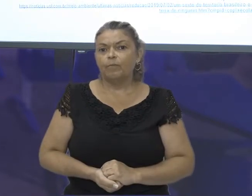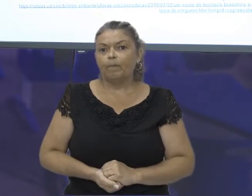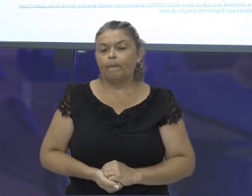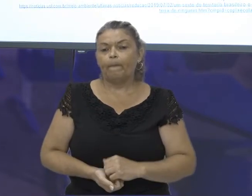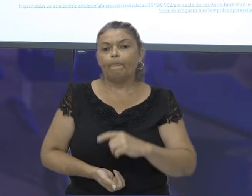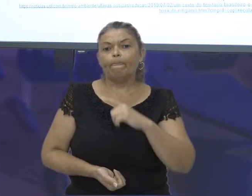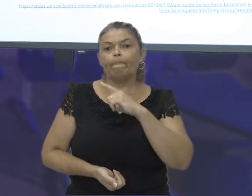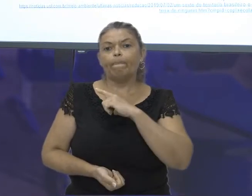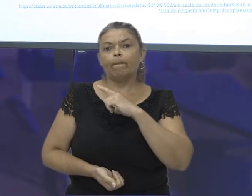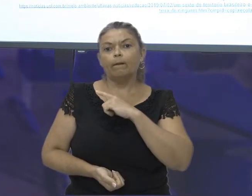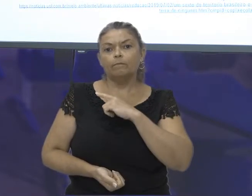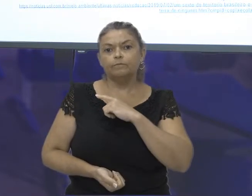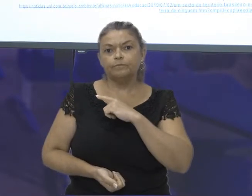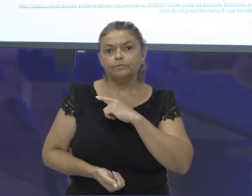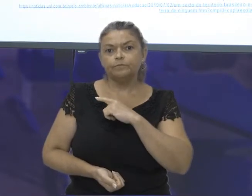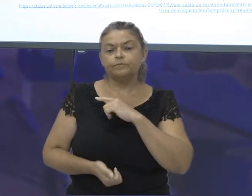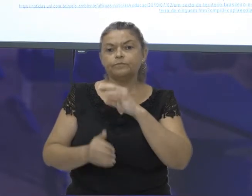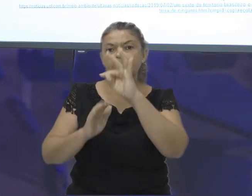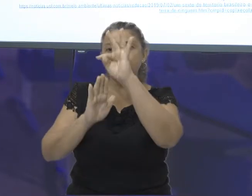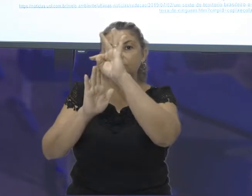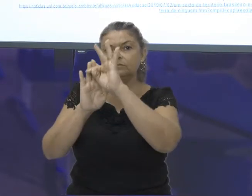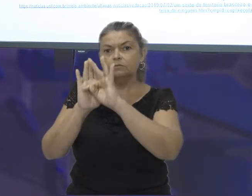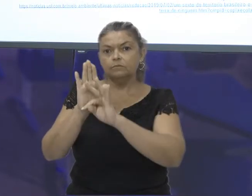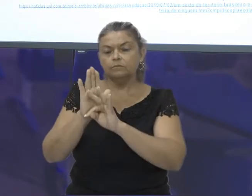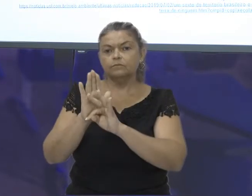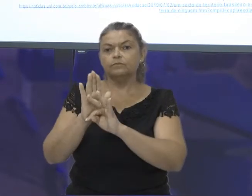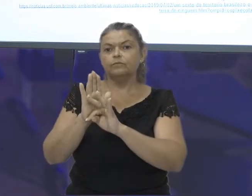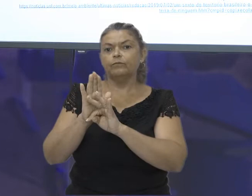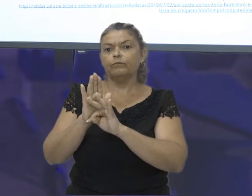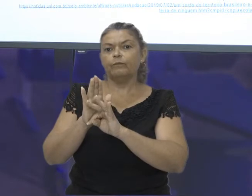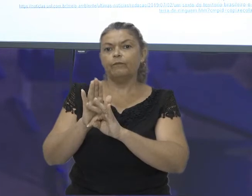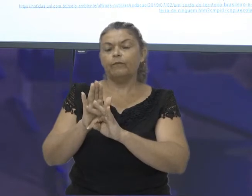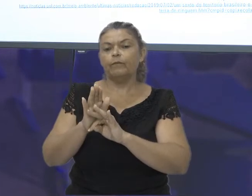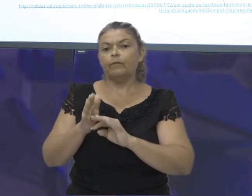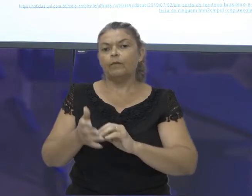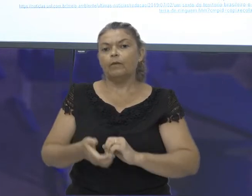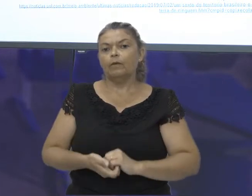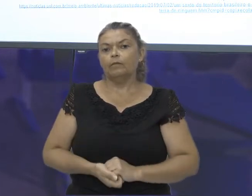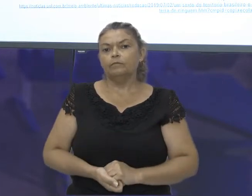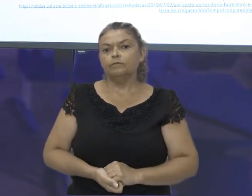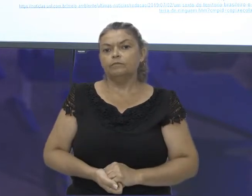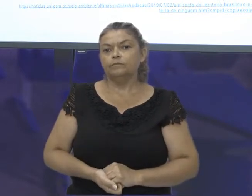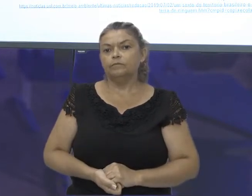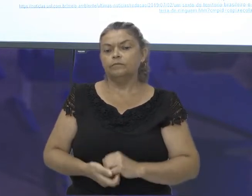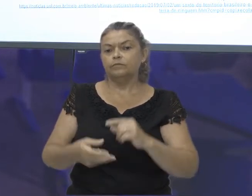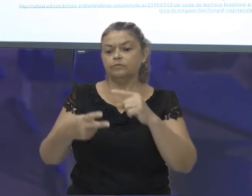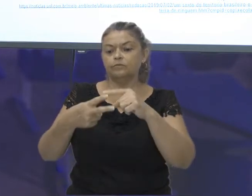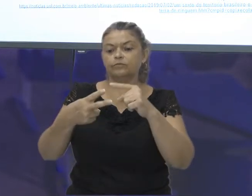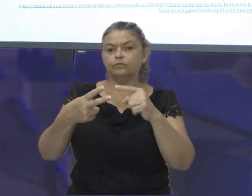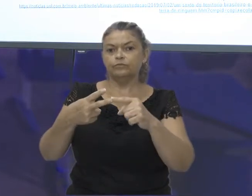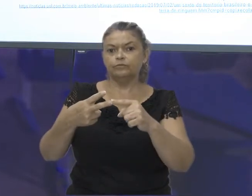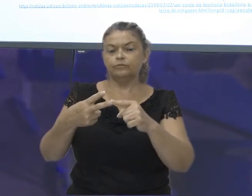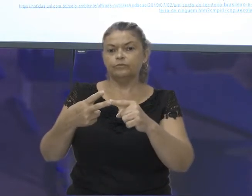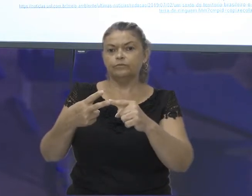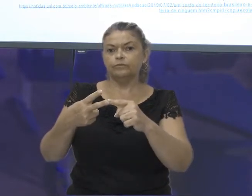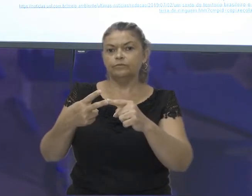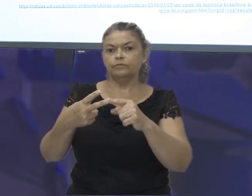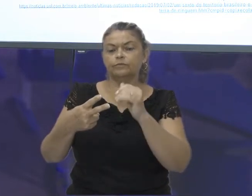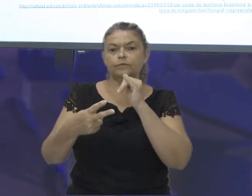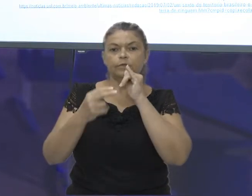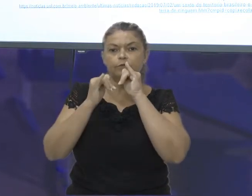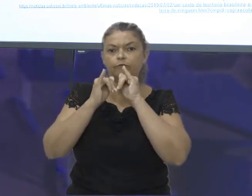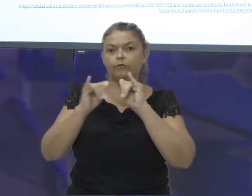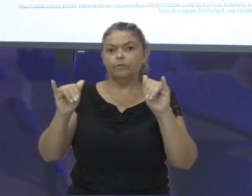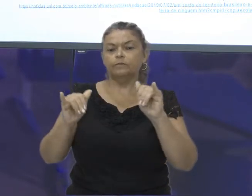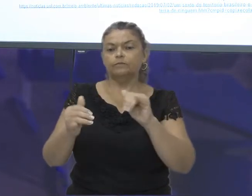Temos também, para contextualizar o terceiro passo da nossa atividade, duas informações bem interessantes.